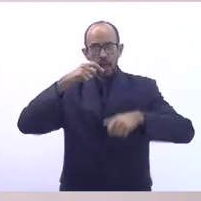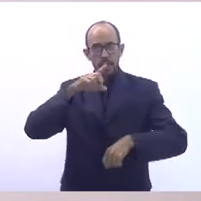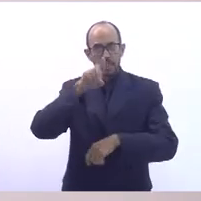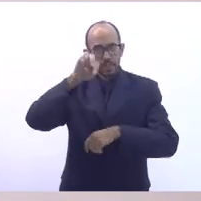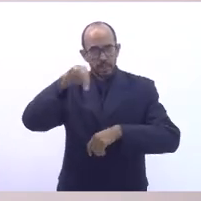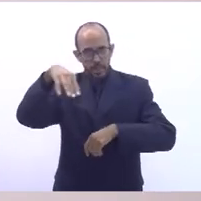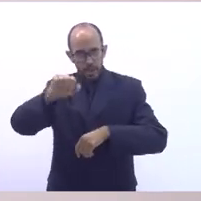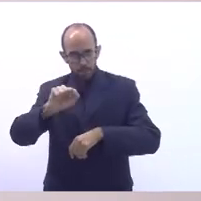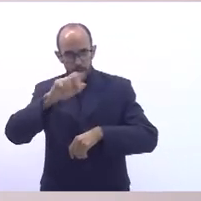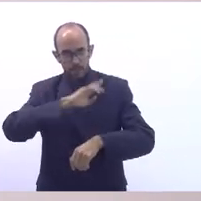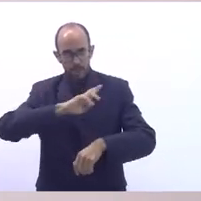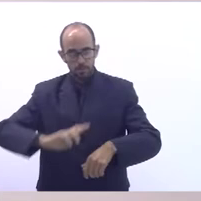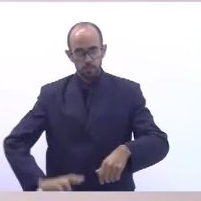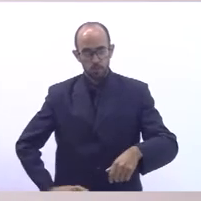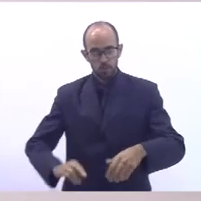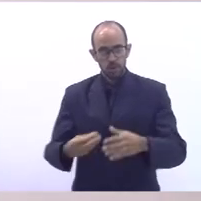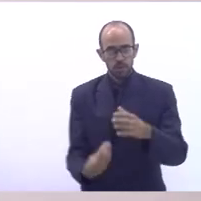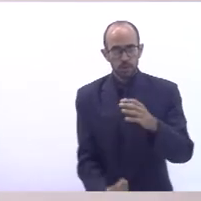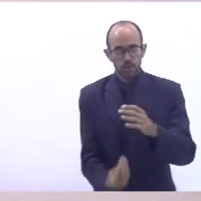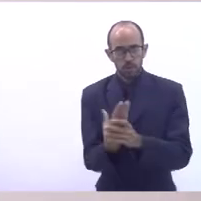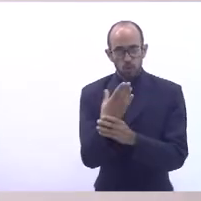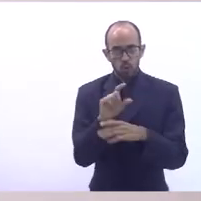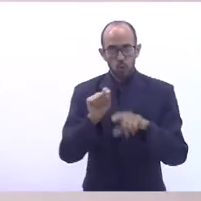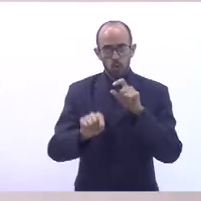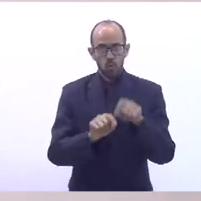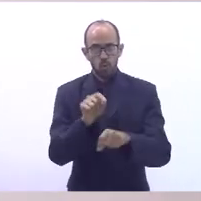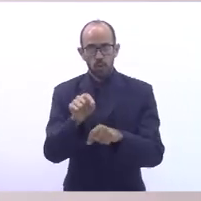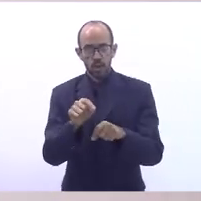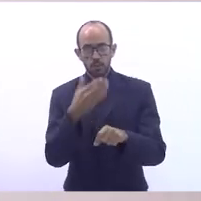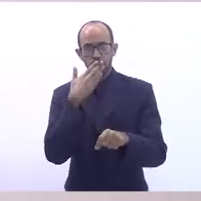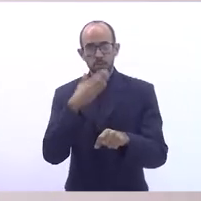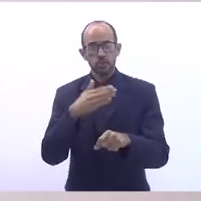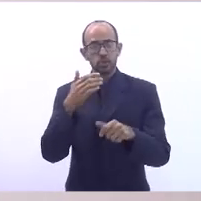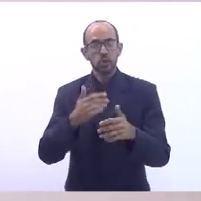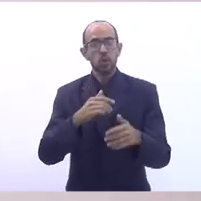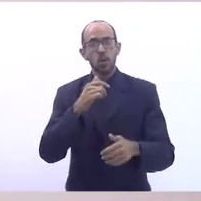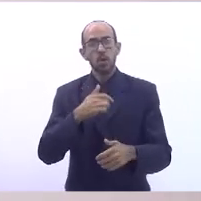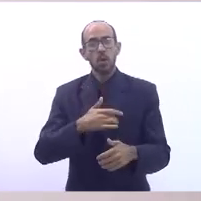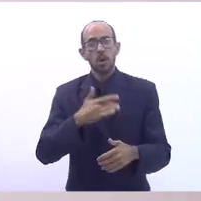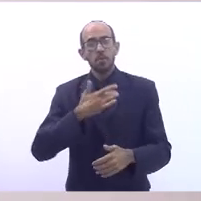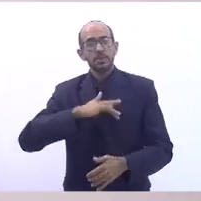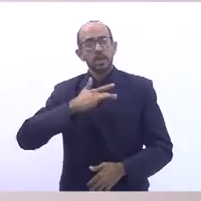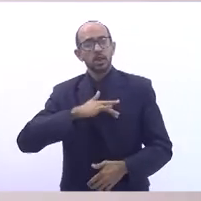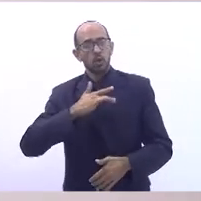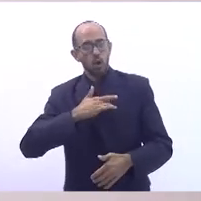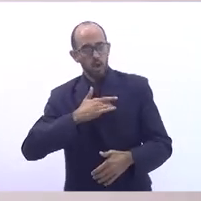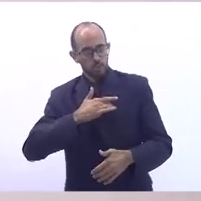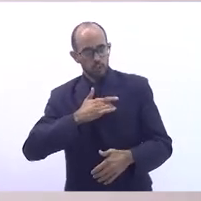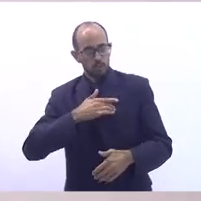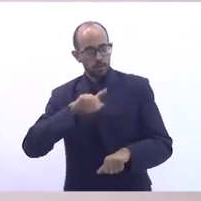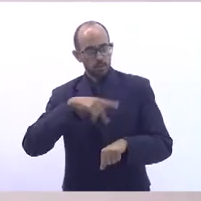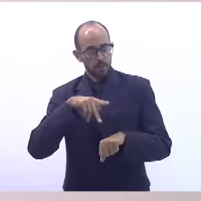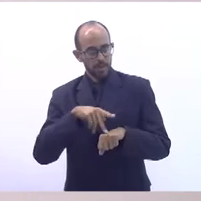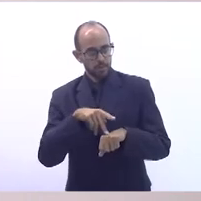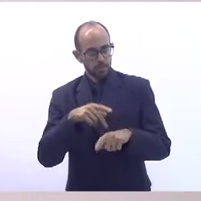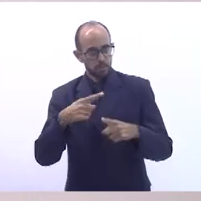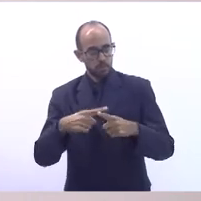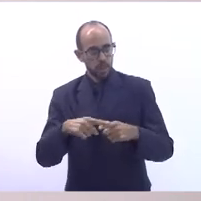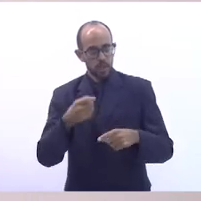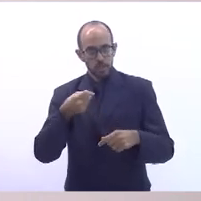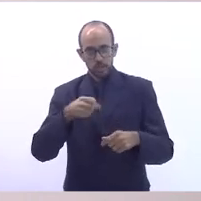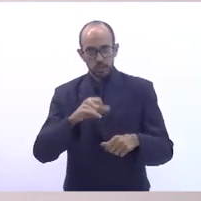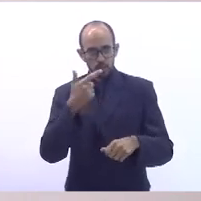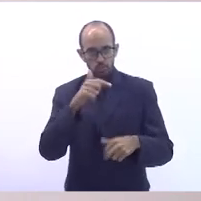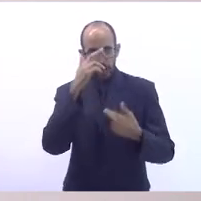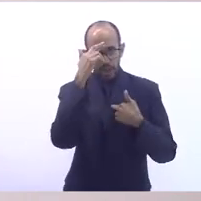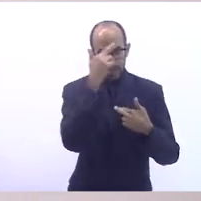juntamente com a frente parlamentar dentro da câmera só ajoelhou e pediu misericórdia foram país já que estado laico não é